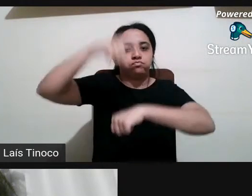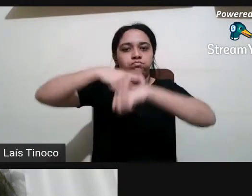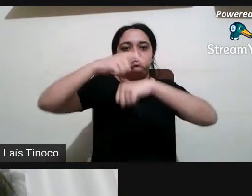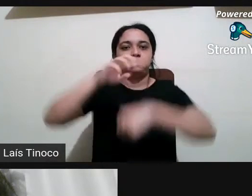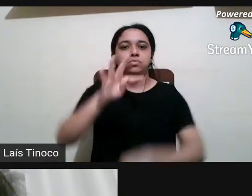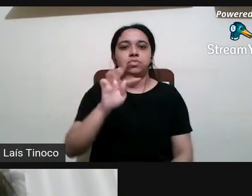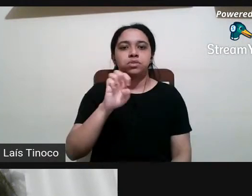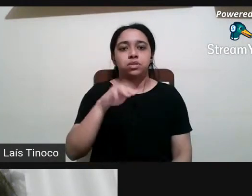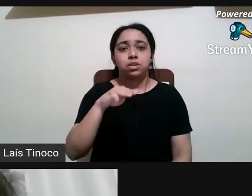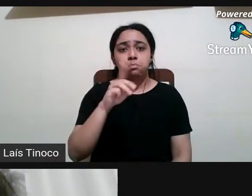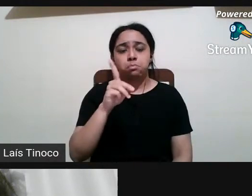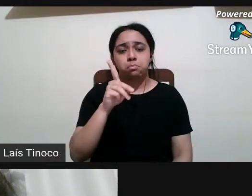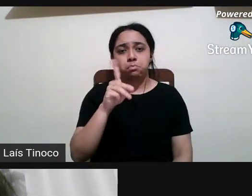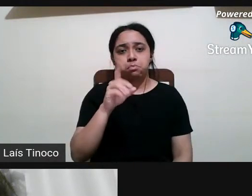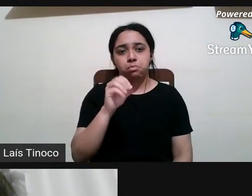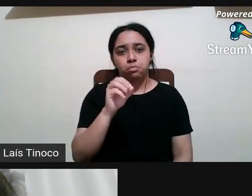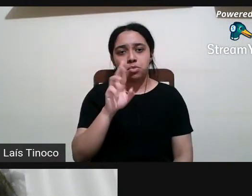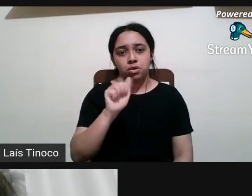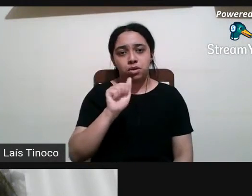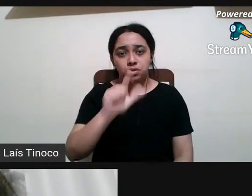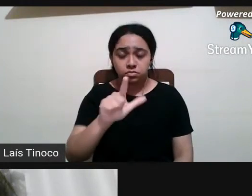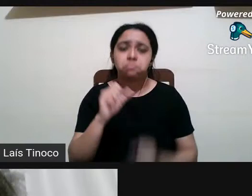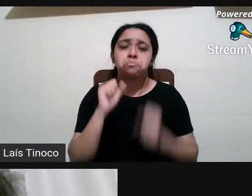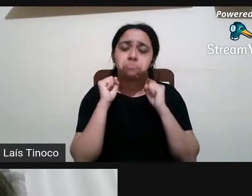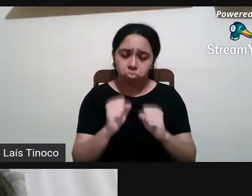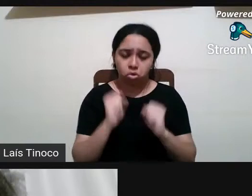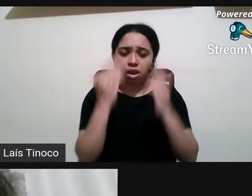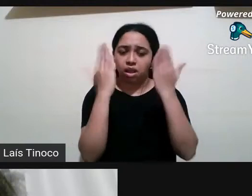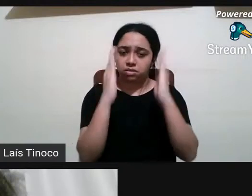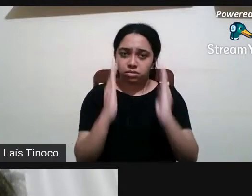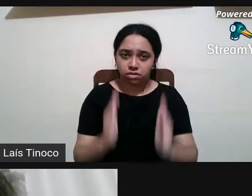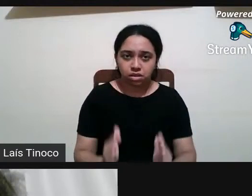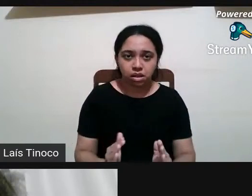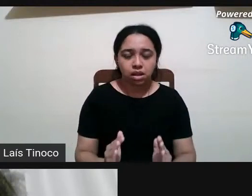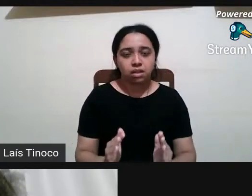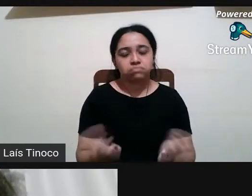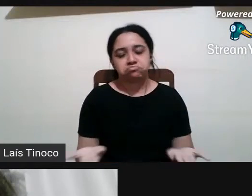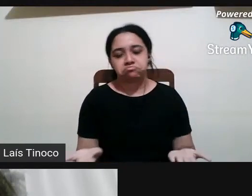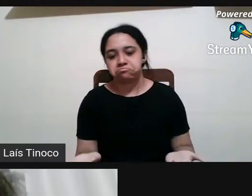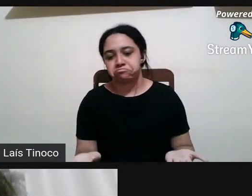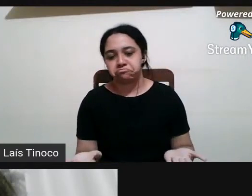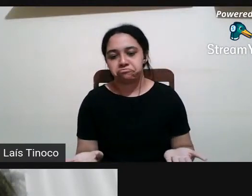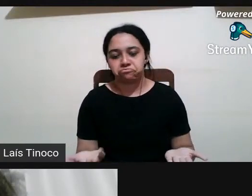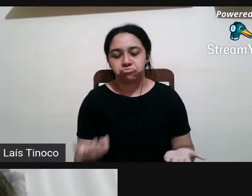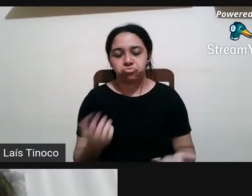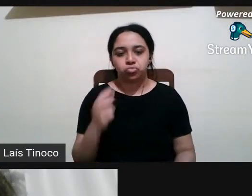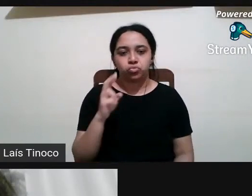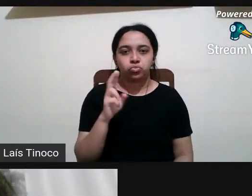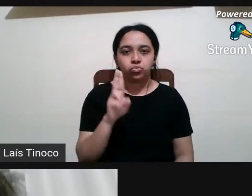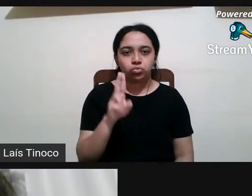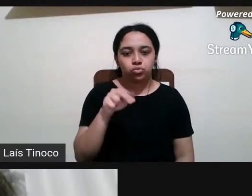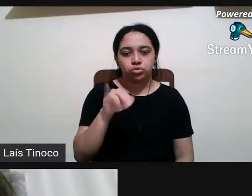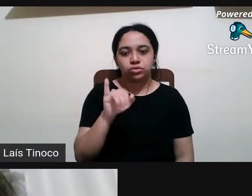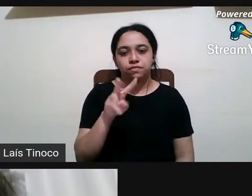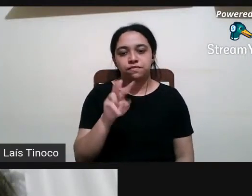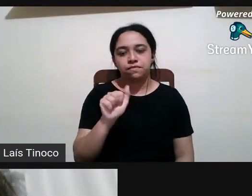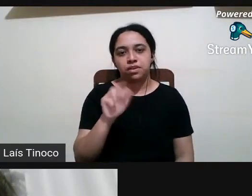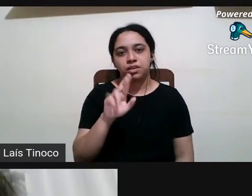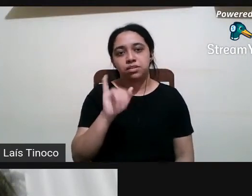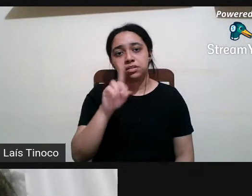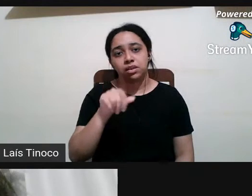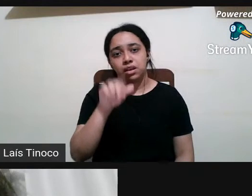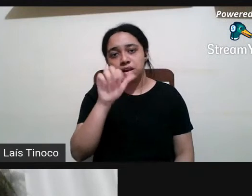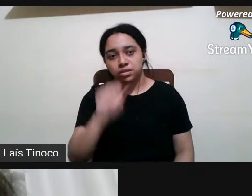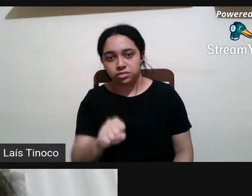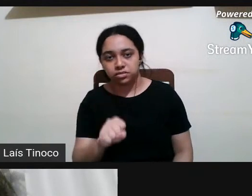pode utilizar tanto análises univariadas, como, por exemplo, uma ANOVA, ou paramétricas, né? Ou não paramétricas,